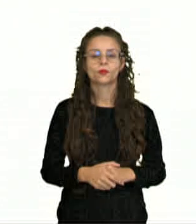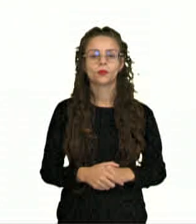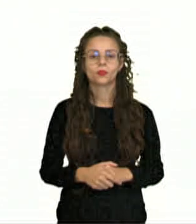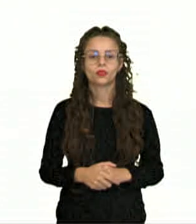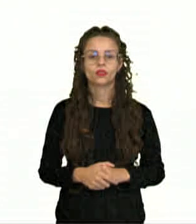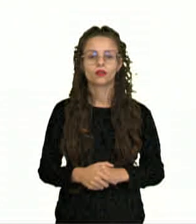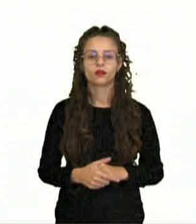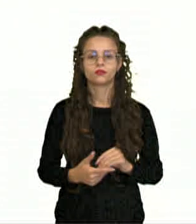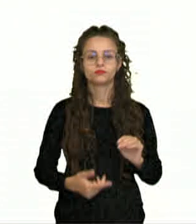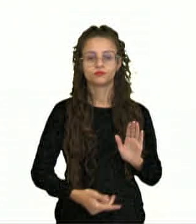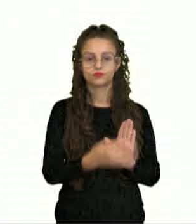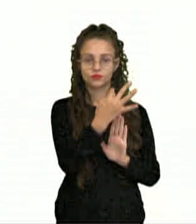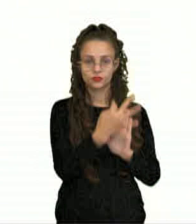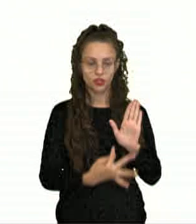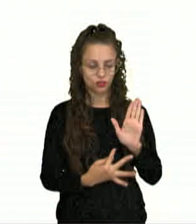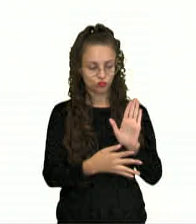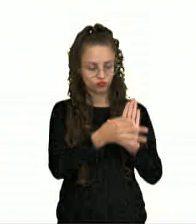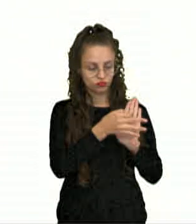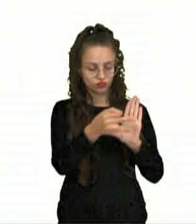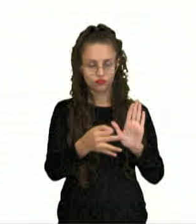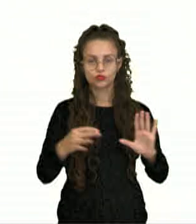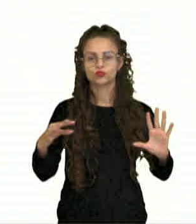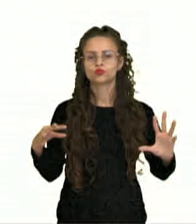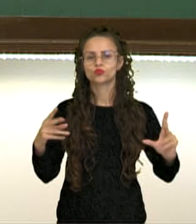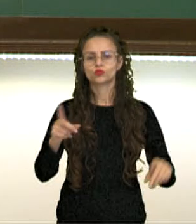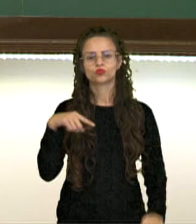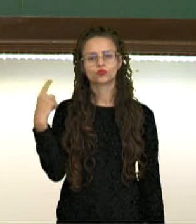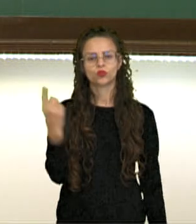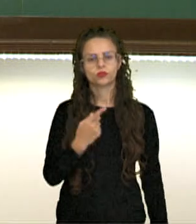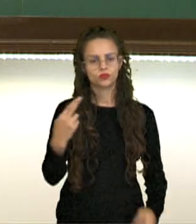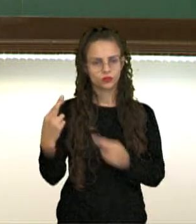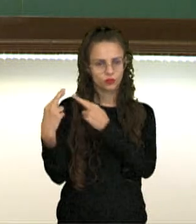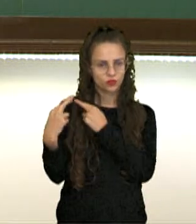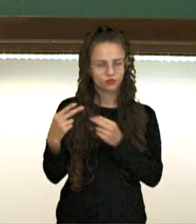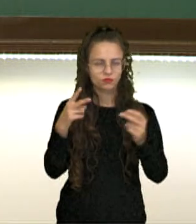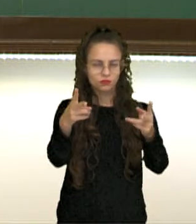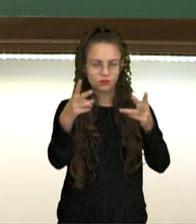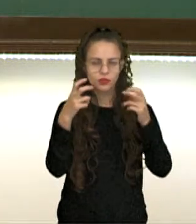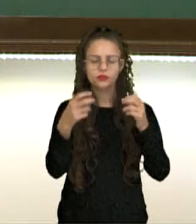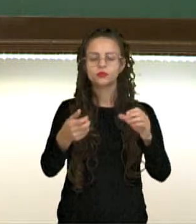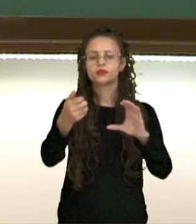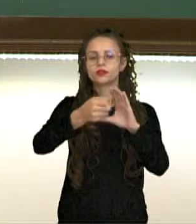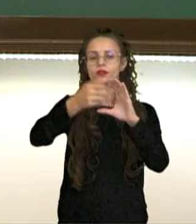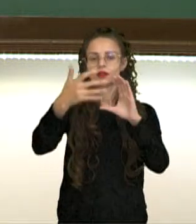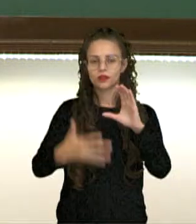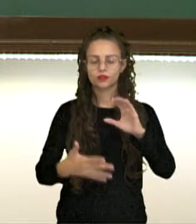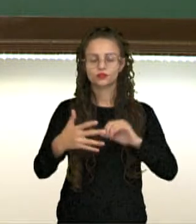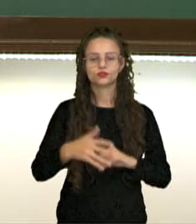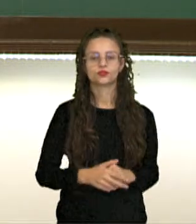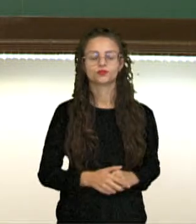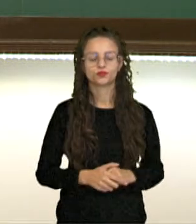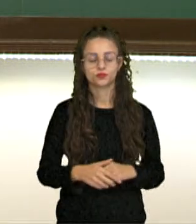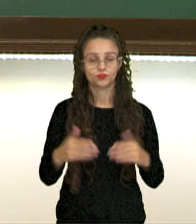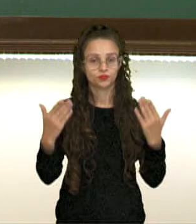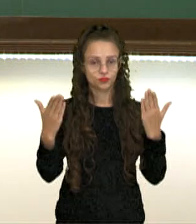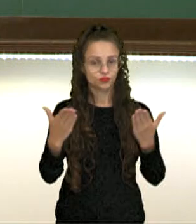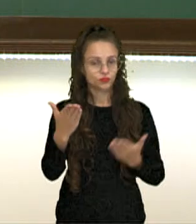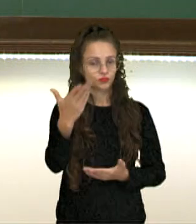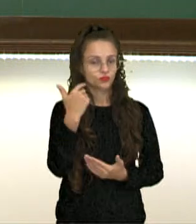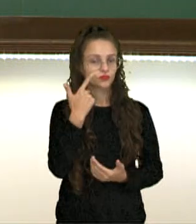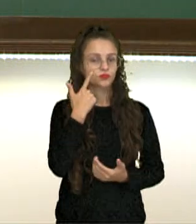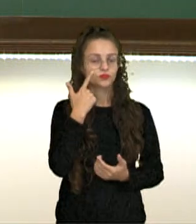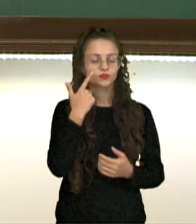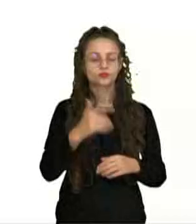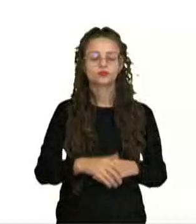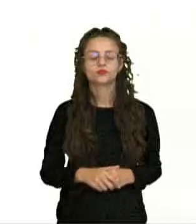texto editorial, somos todos responsáveis. Vamos perceber aqui as características desse texto. Então, acompanhem